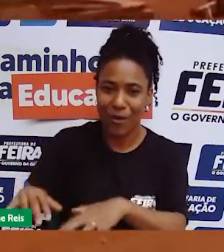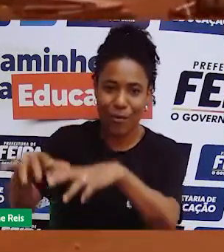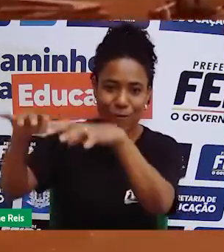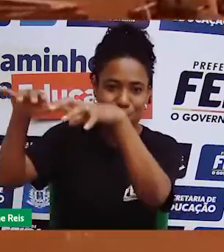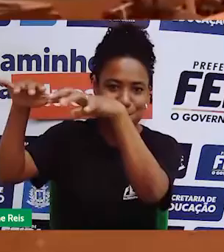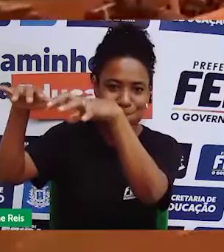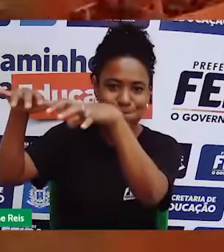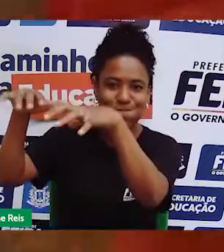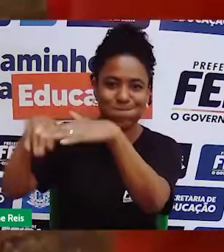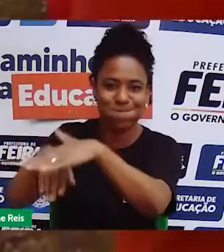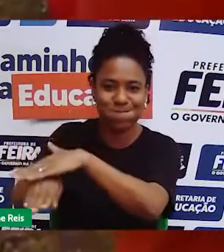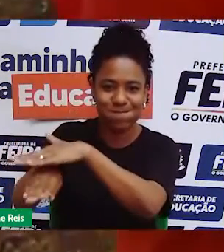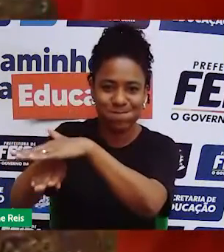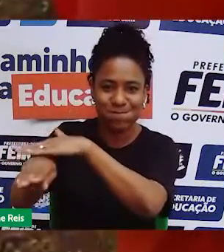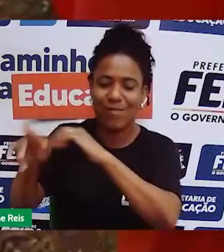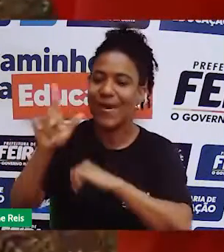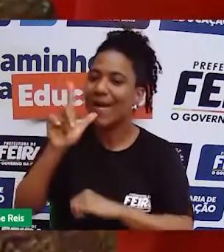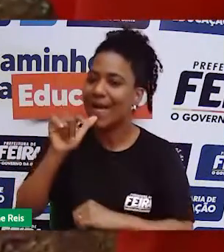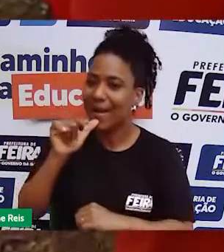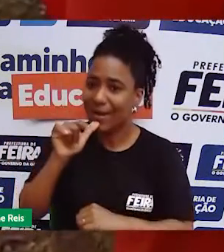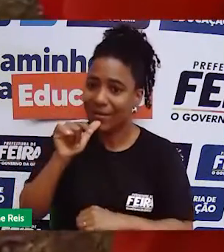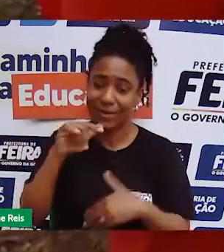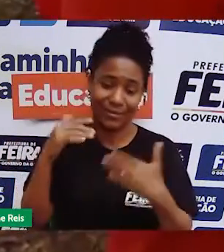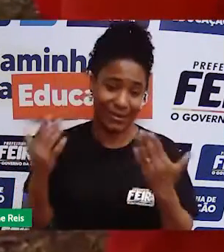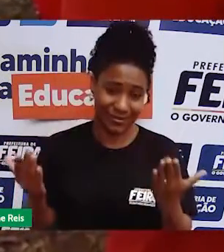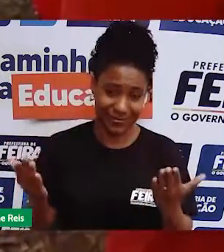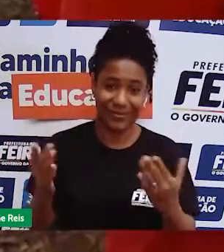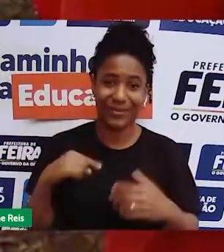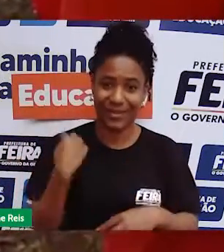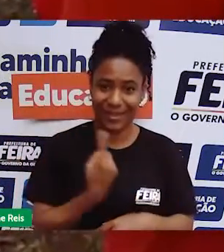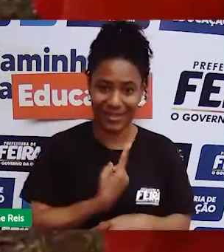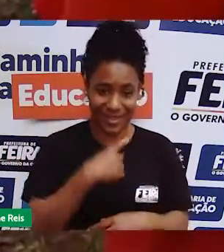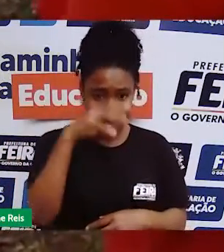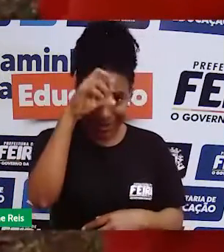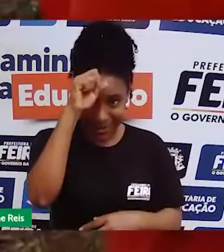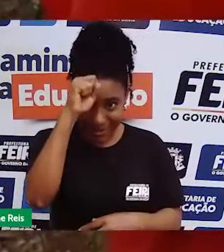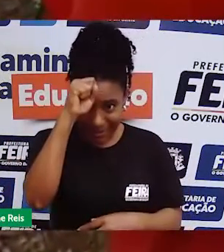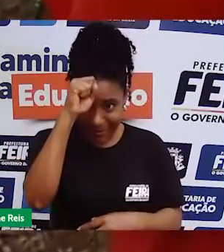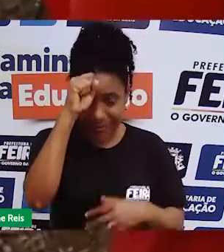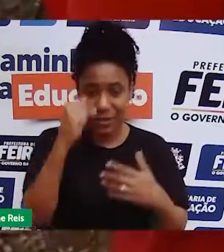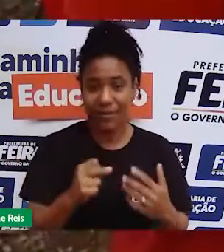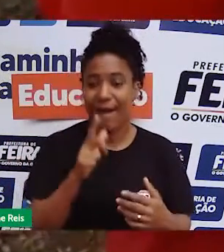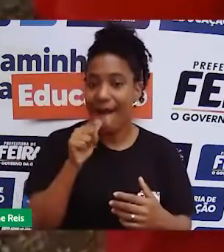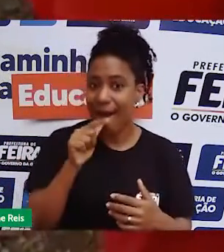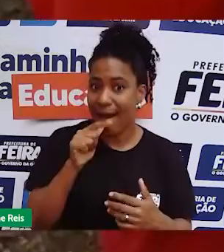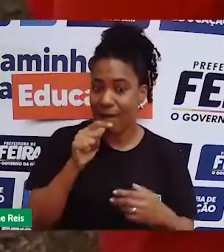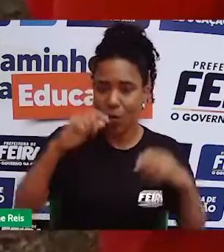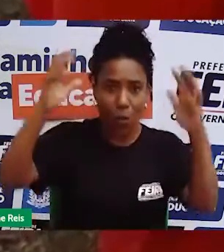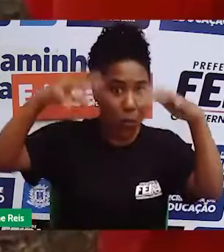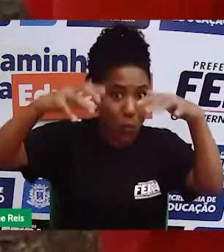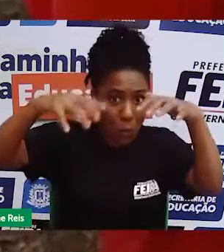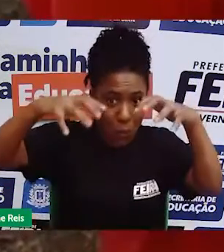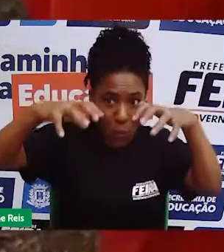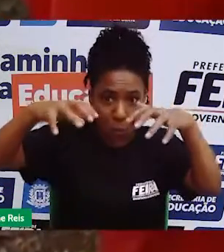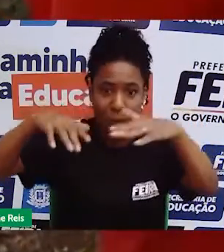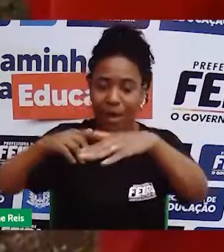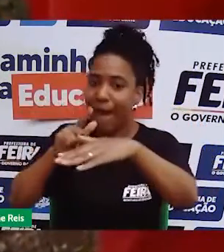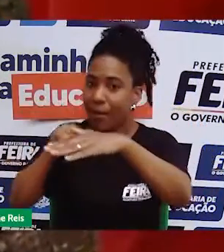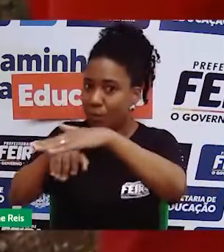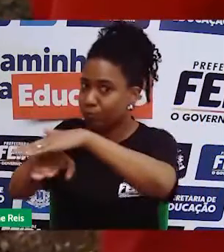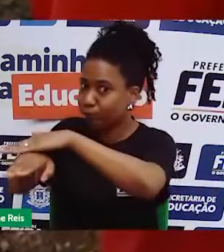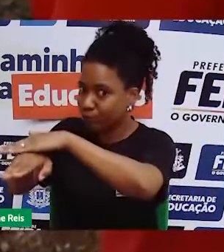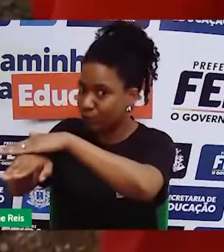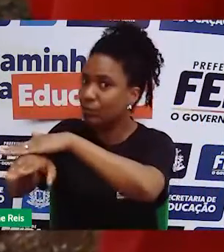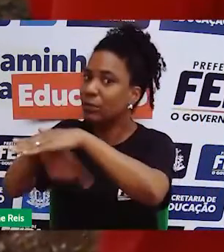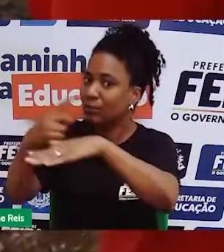Bahia. Isso é um ensinamento que ele dá, né? Quando você tiver bastante, guarde, que mais na frente você vai